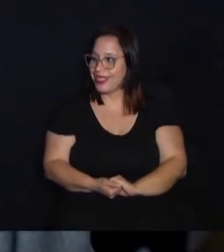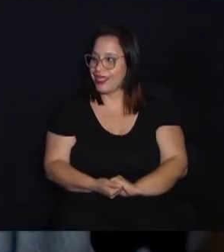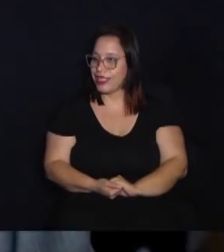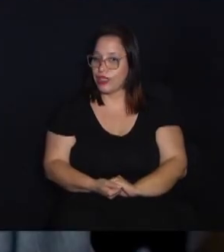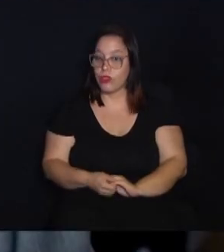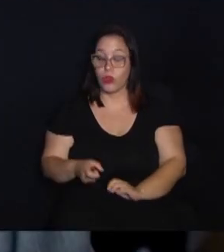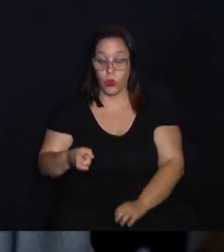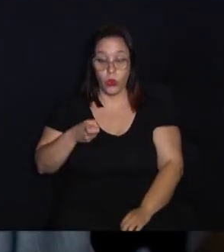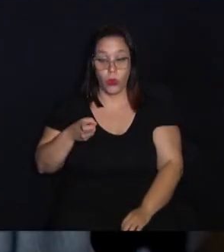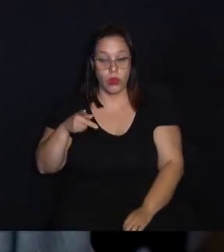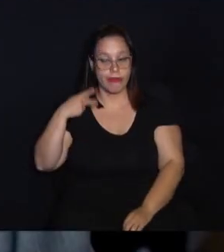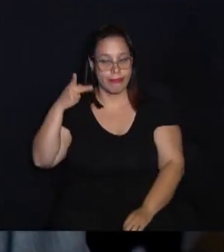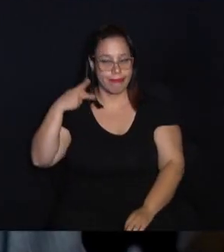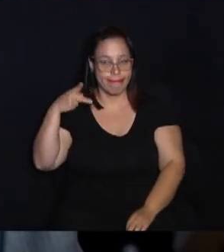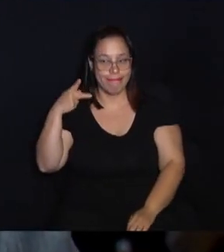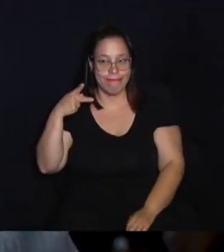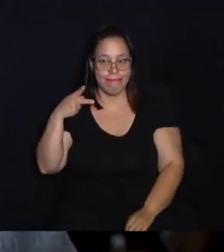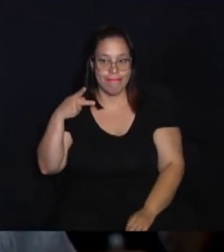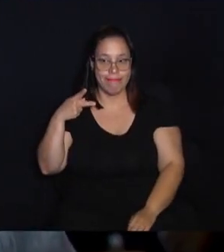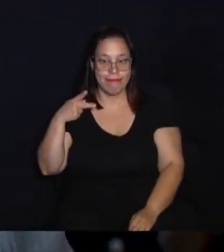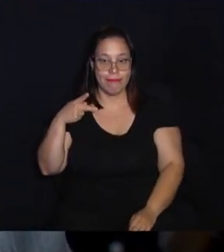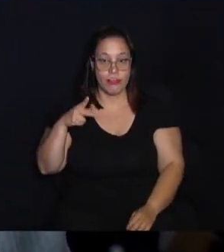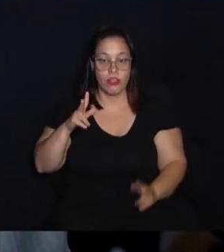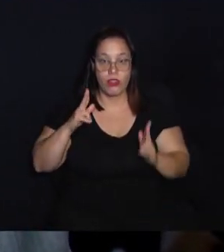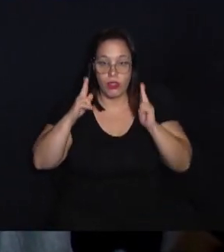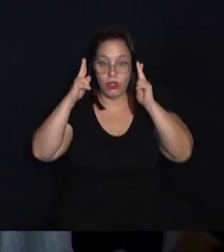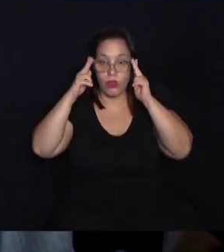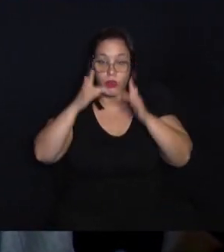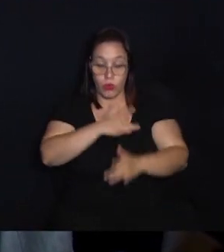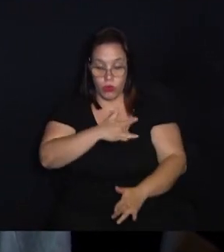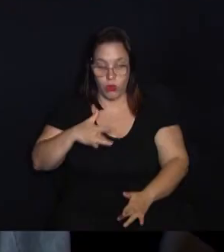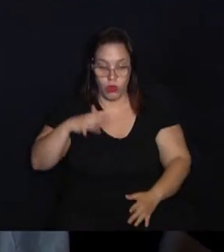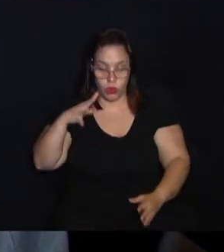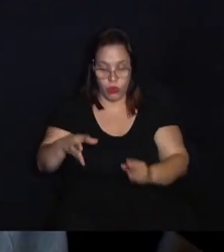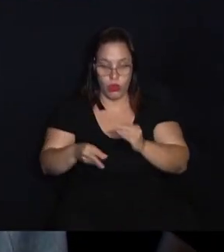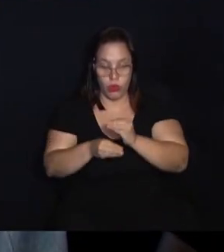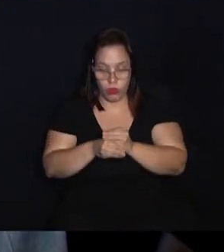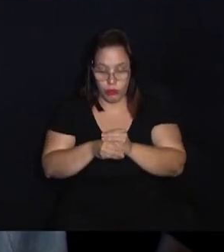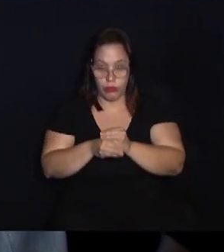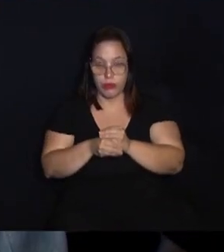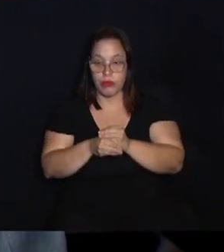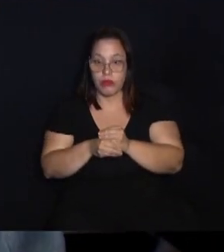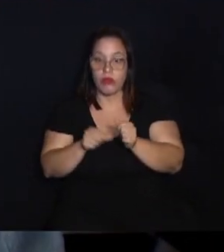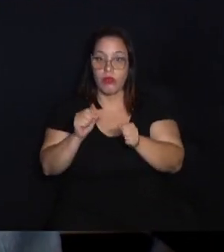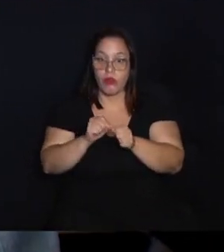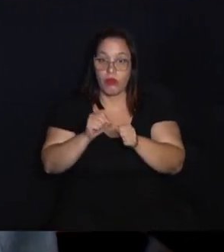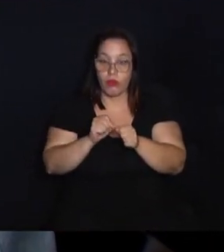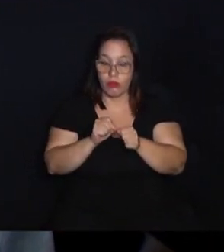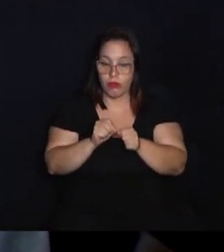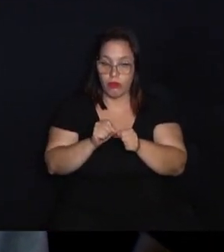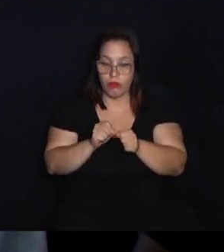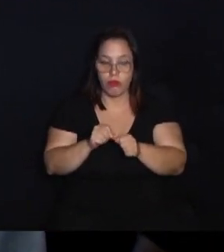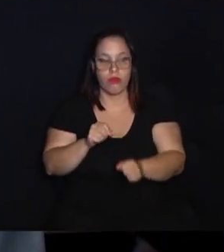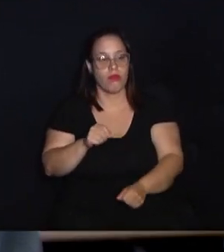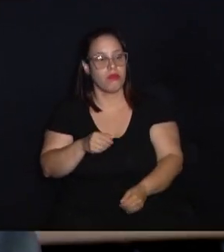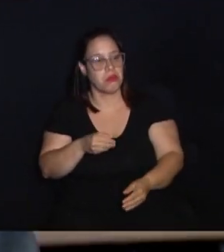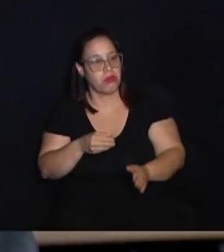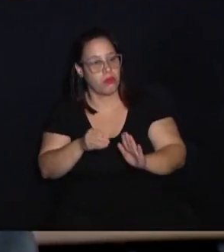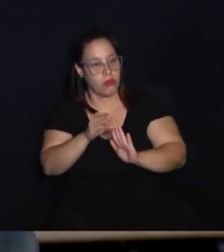O ex-vereador Edivaldo Cabelo priorizou a saúde nas emendas impositivas que fez ao orçamento de Campinas